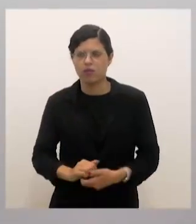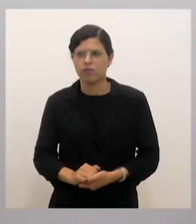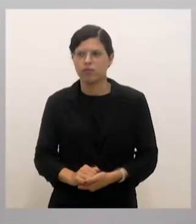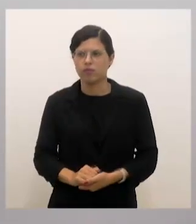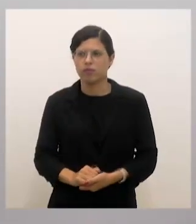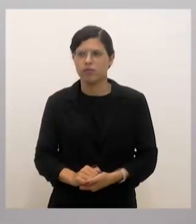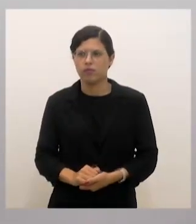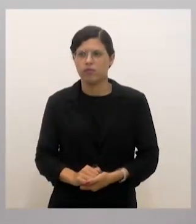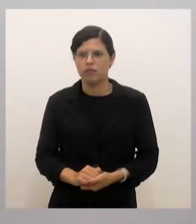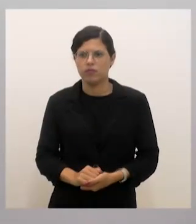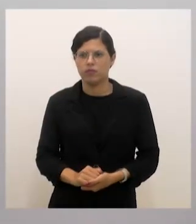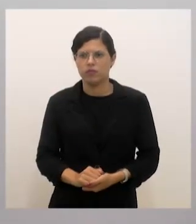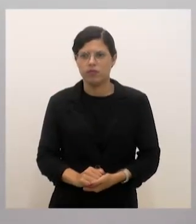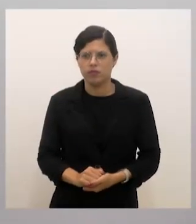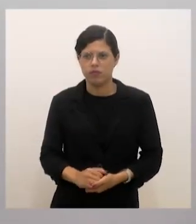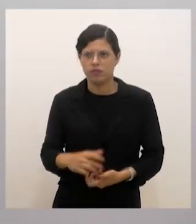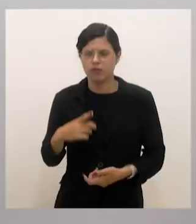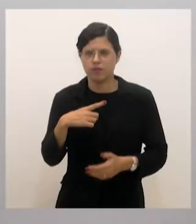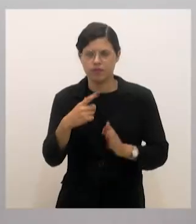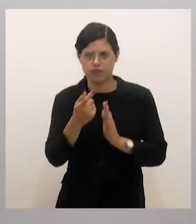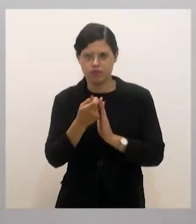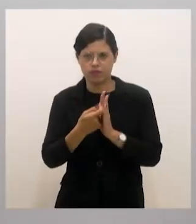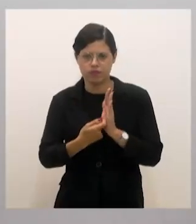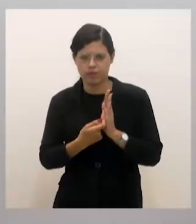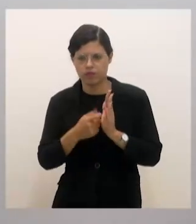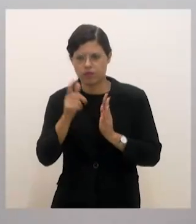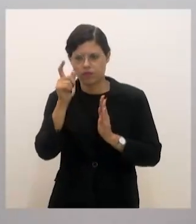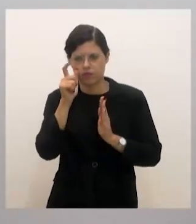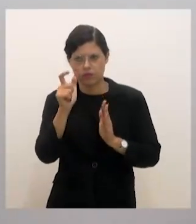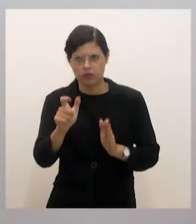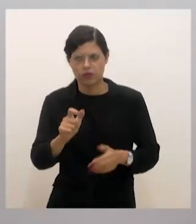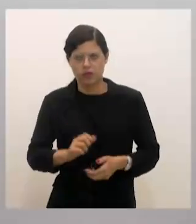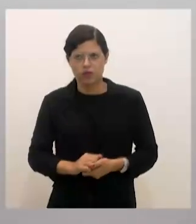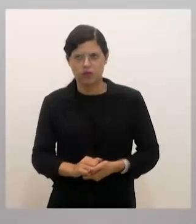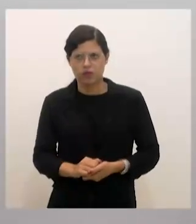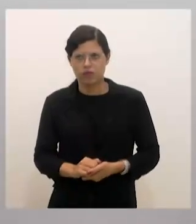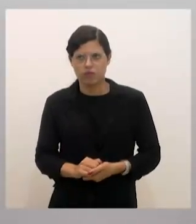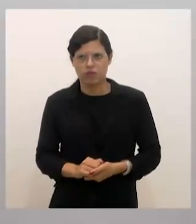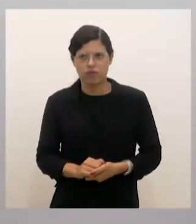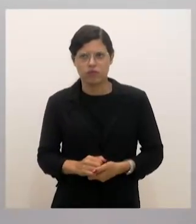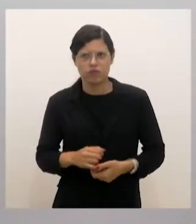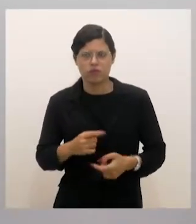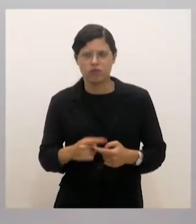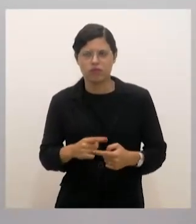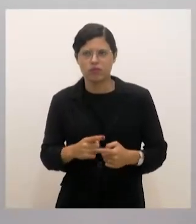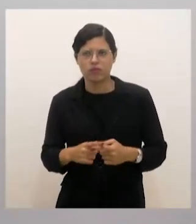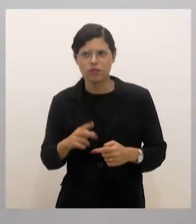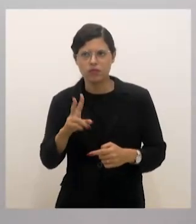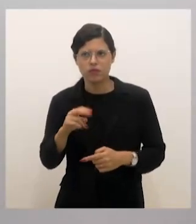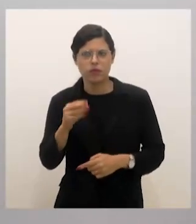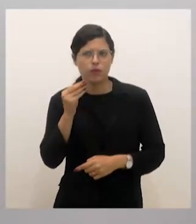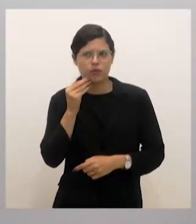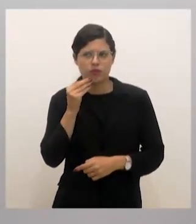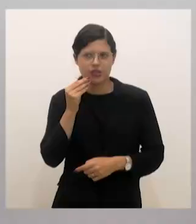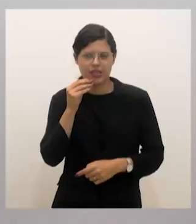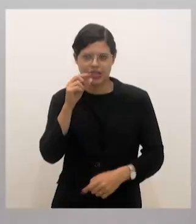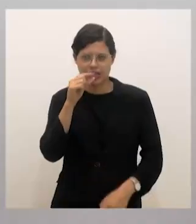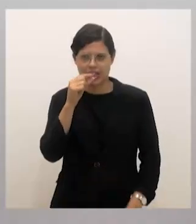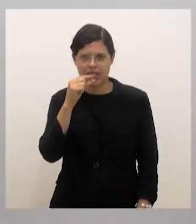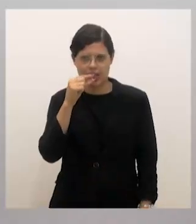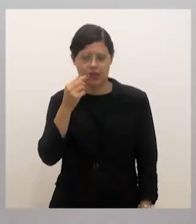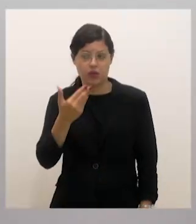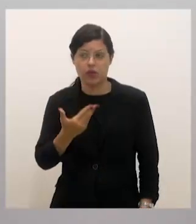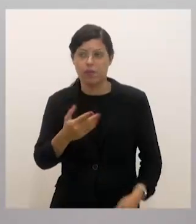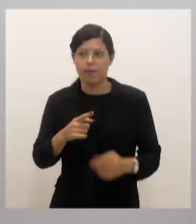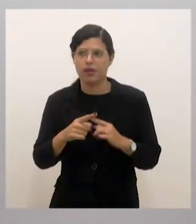que tem a redação mais interessante, porque ele é do teste da linguinha, mas aí fala lá